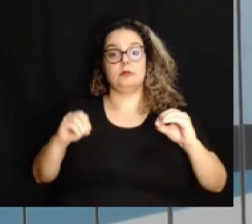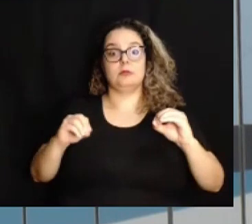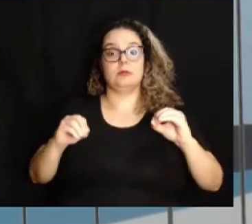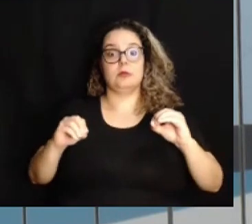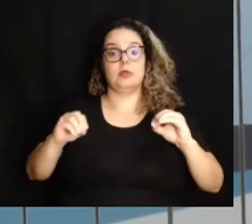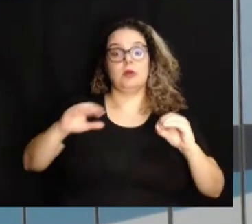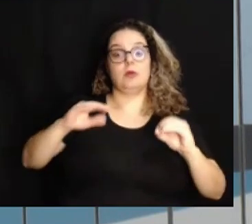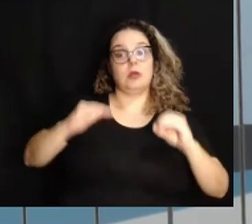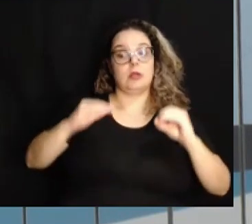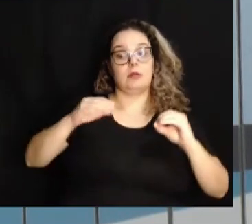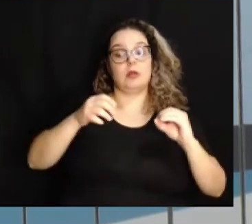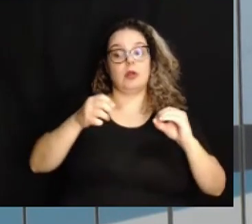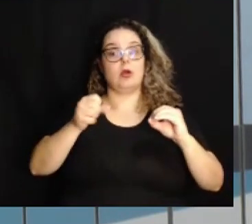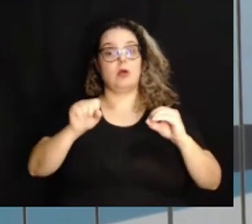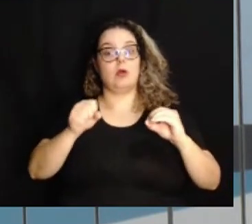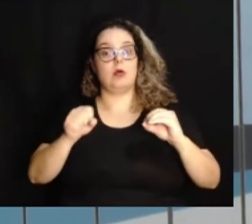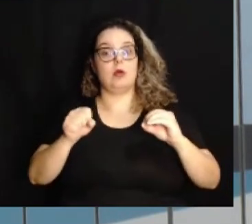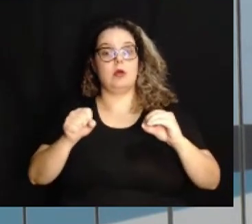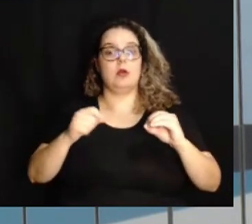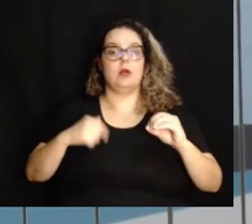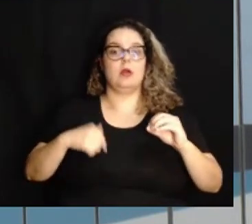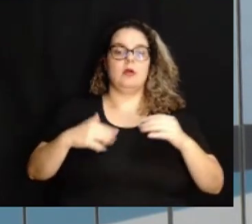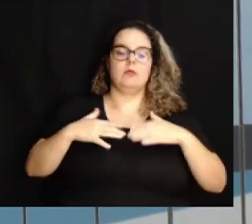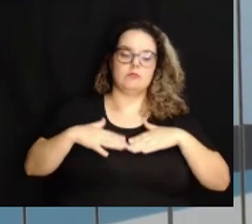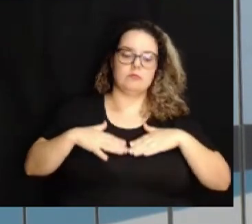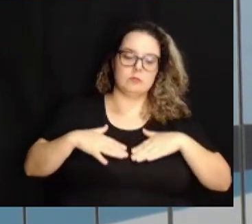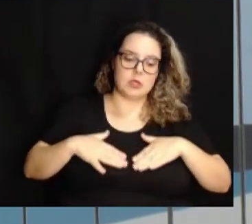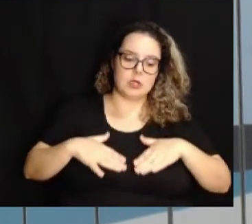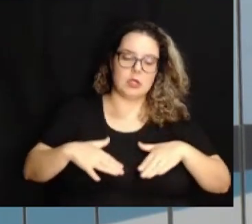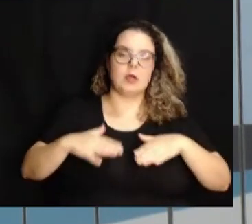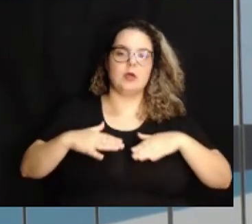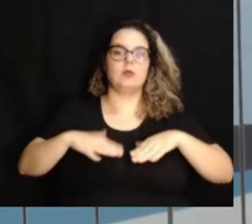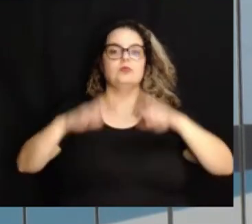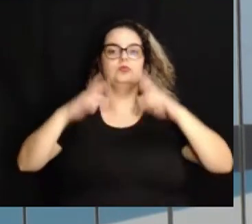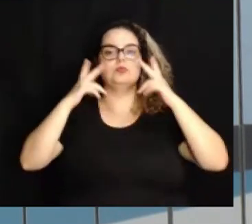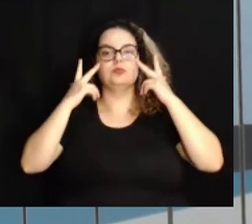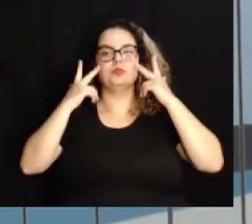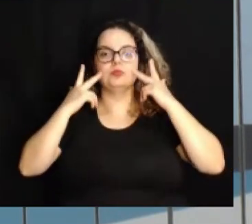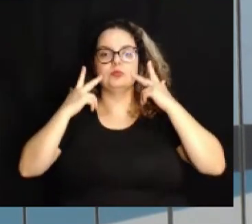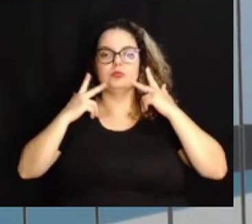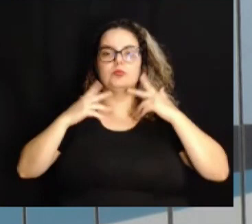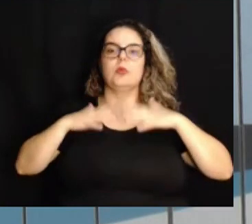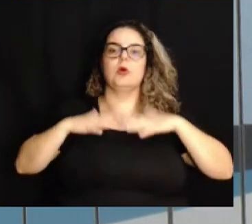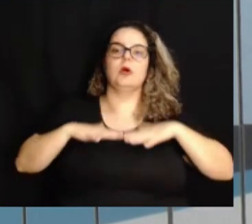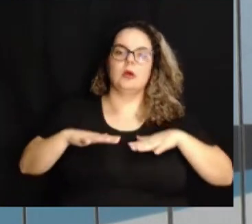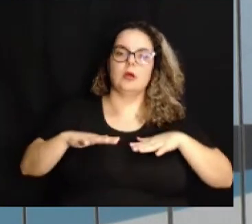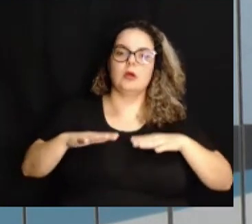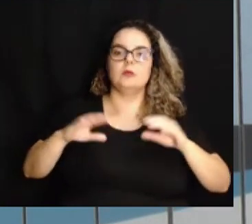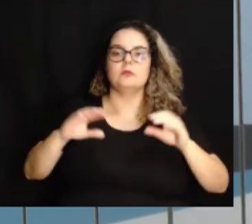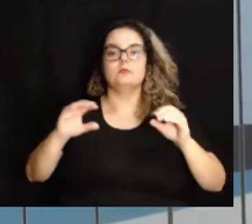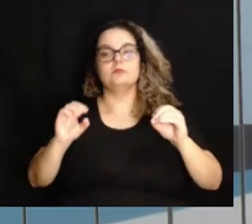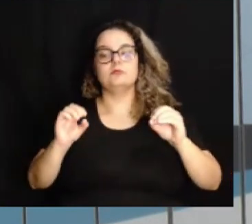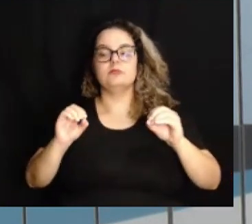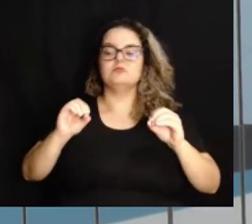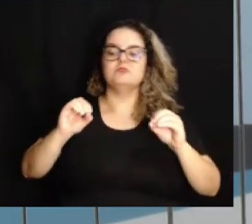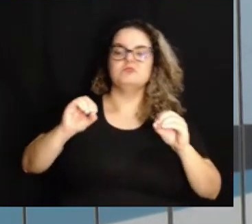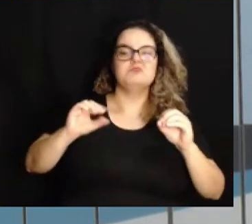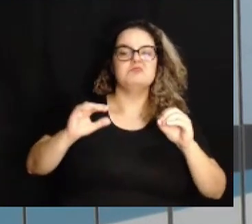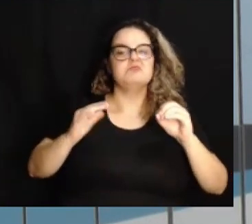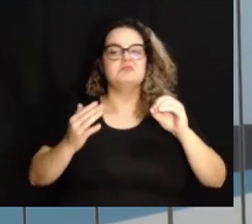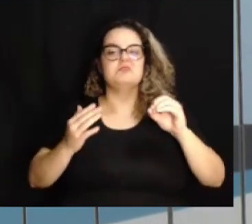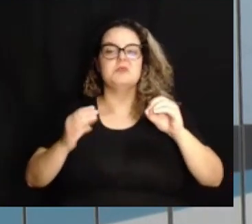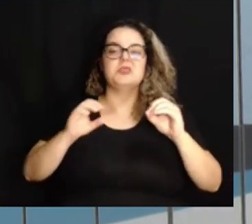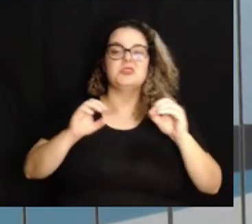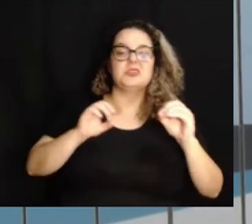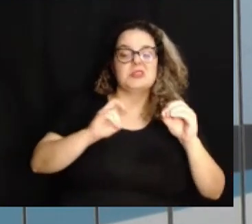é mais calma, já naturalmente ela já é um pouco mais, sabe assim? Então você vai pegar que o equilíbrio de 0 a 5 às vezes vai ser